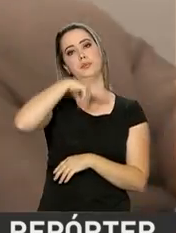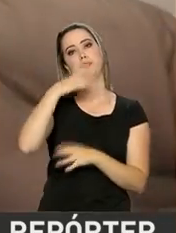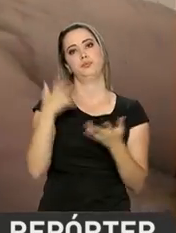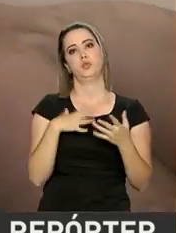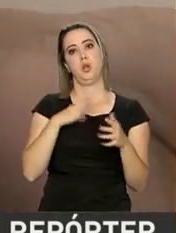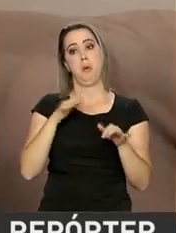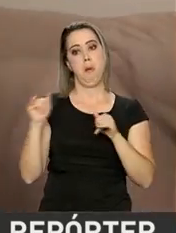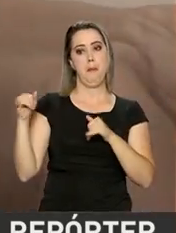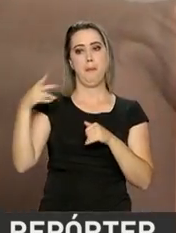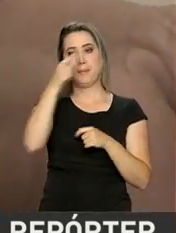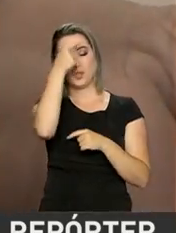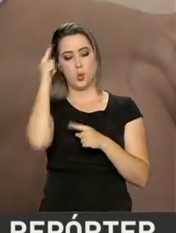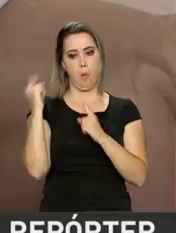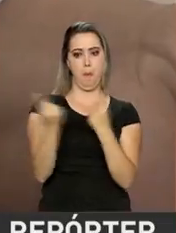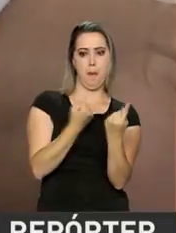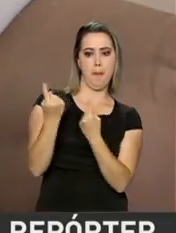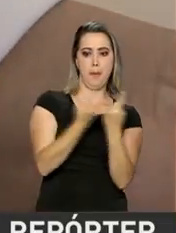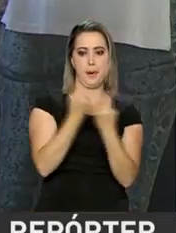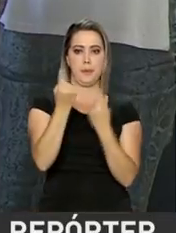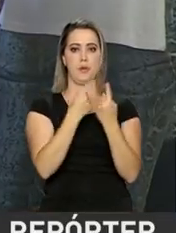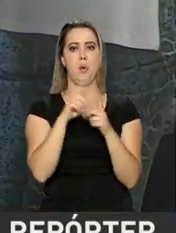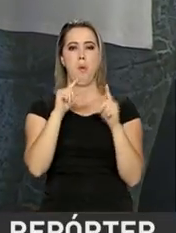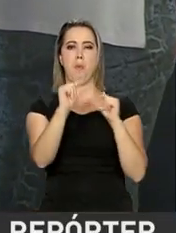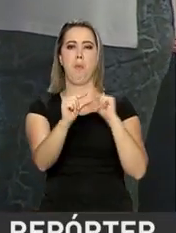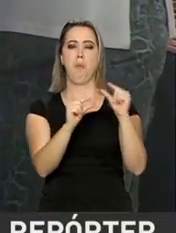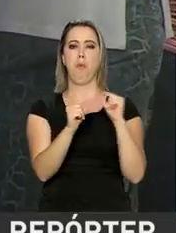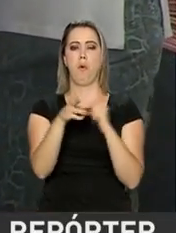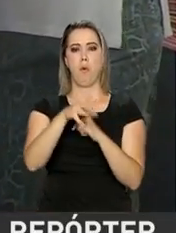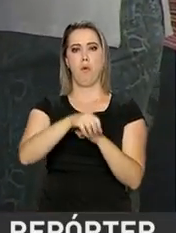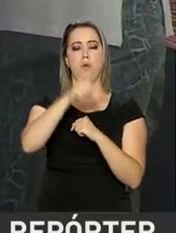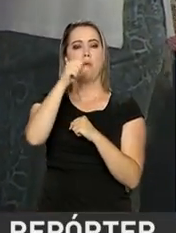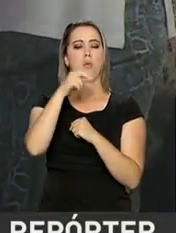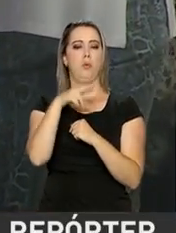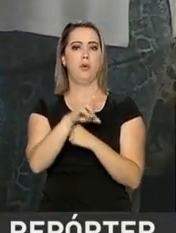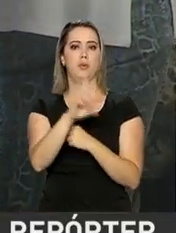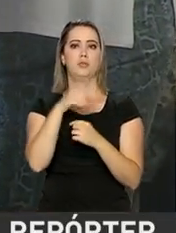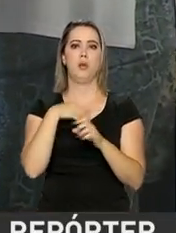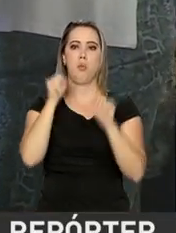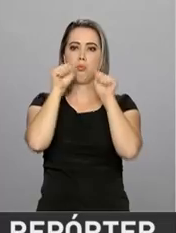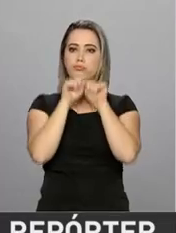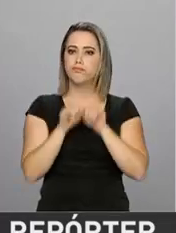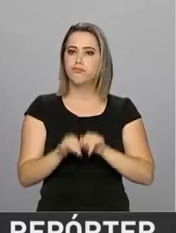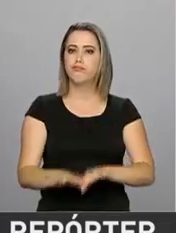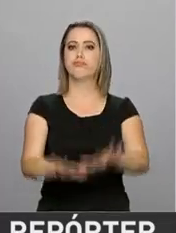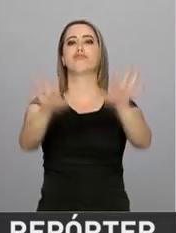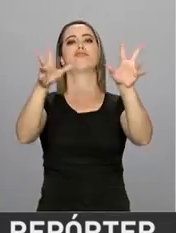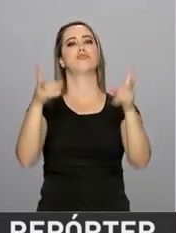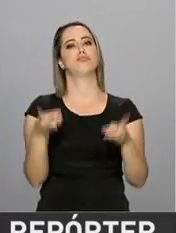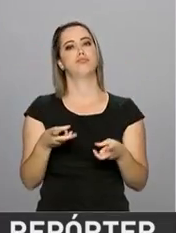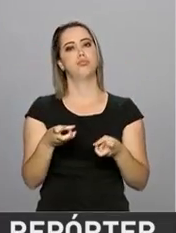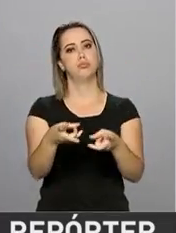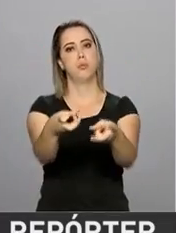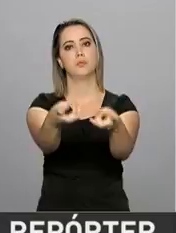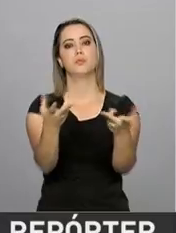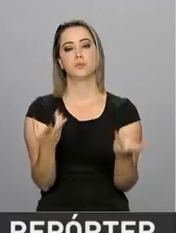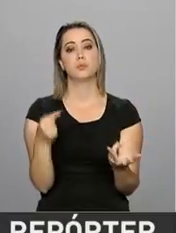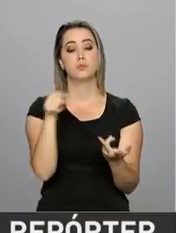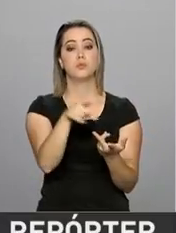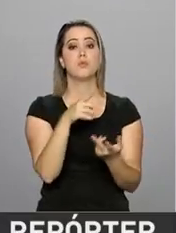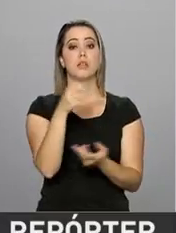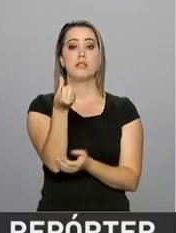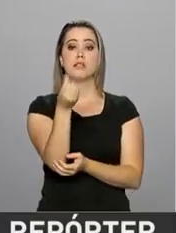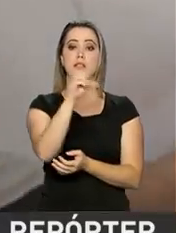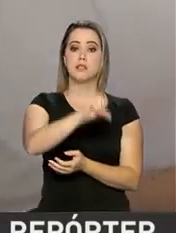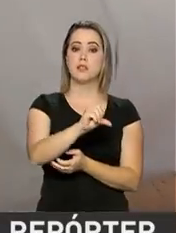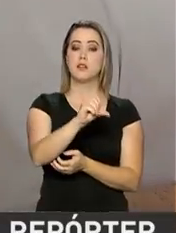governação de gente pouca circulação de ar facilita multiplicação do vírus e josé tem 69 anos e